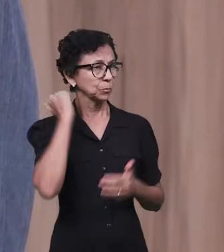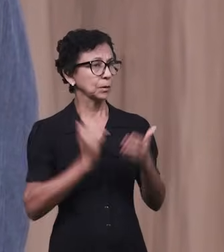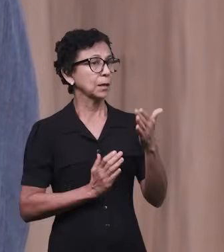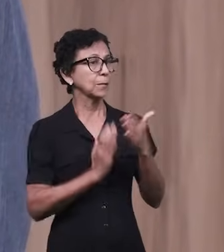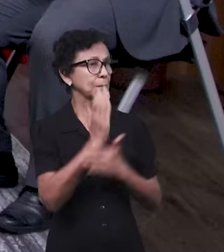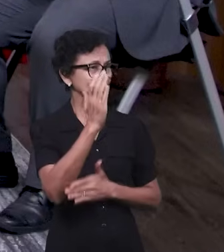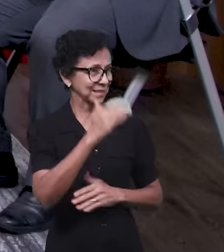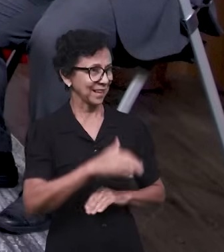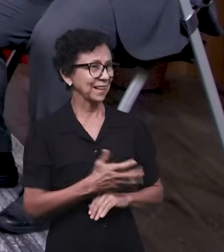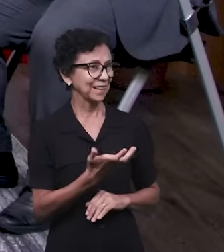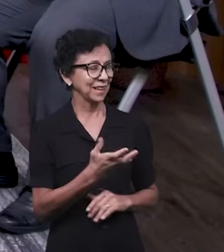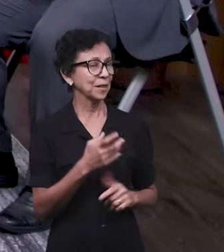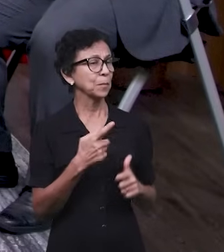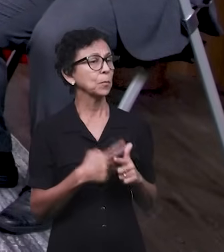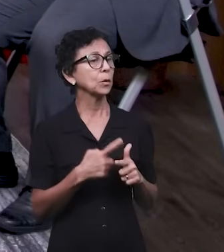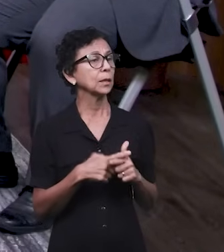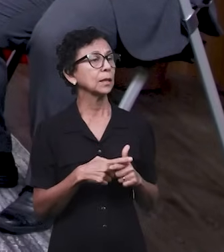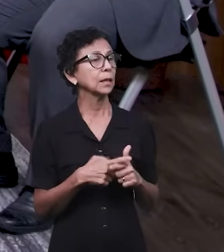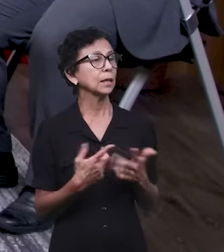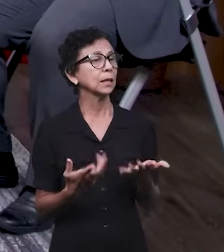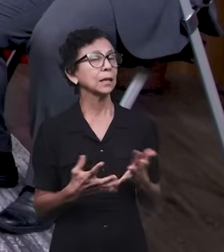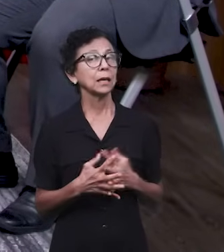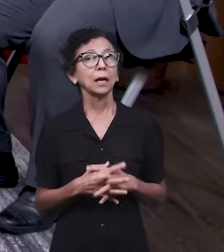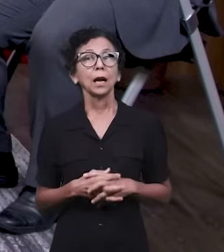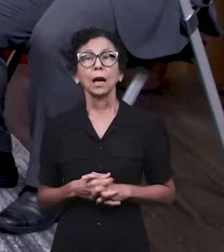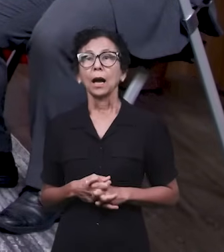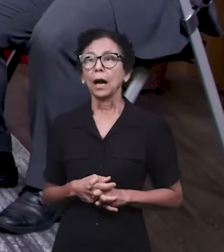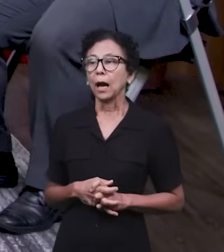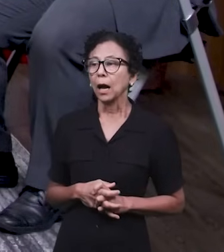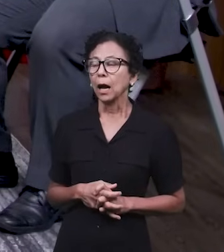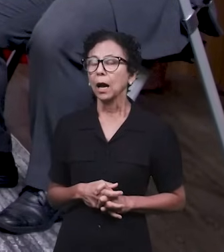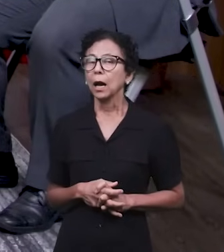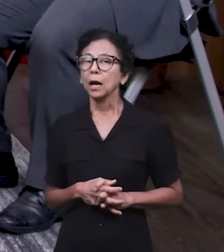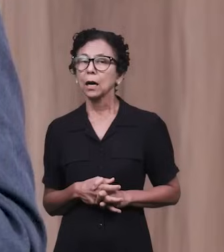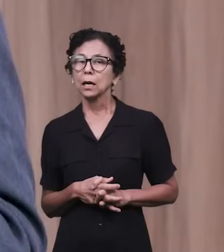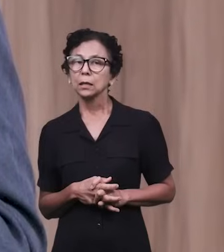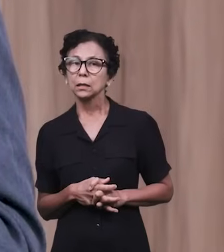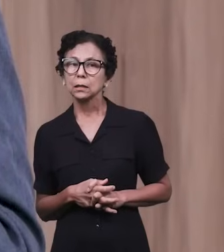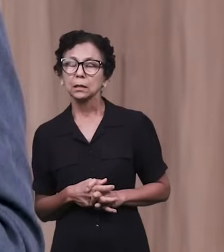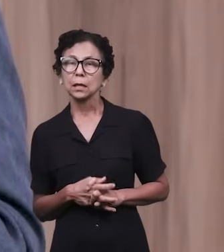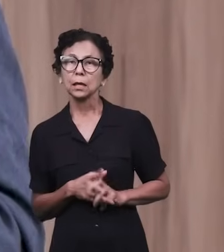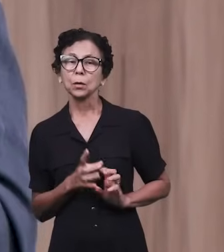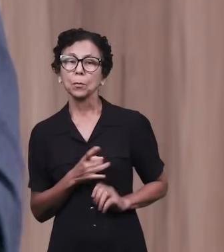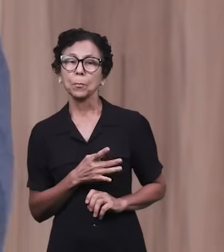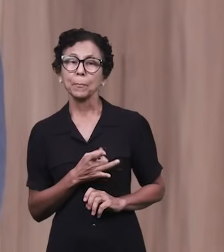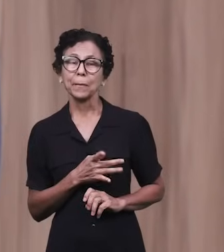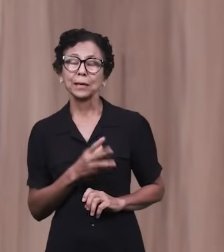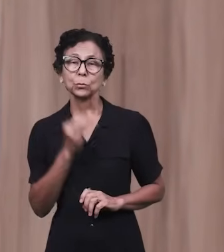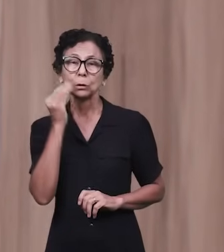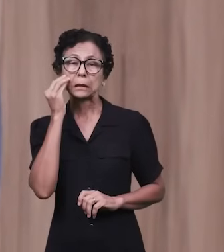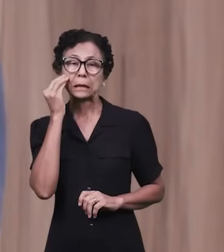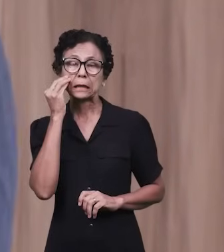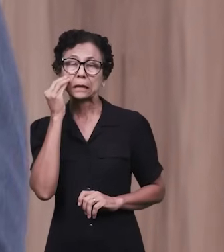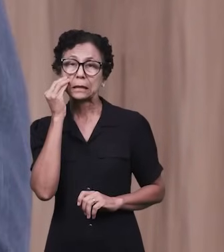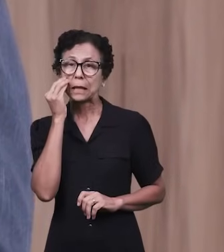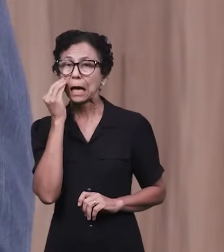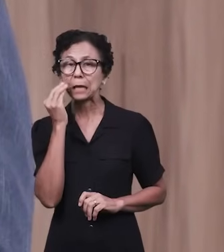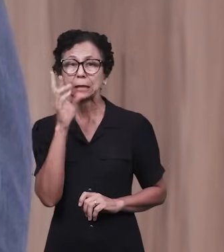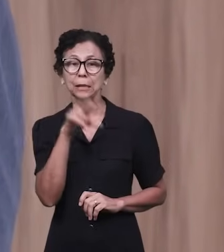passar? E boa parte deles acaba falando, olha, eu tenho medo de não passar e trazer às vezes uma tristeza para minha